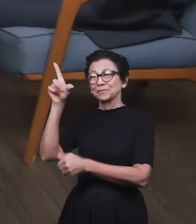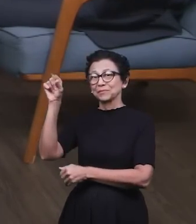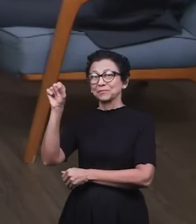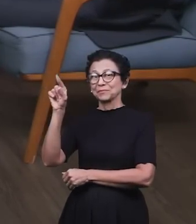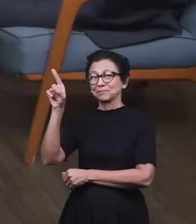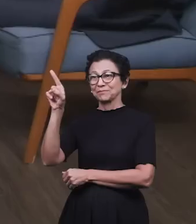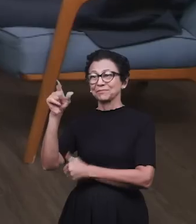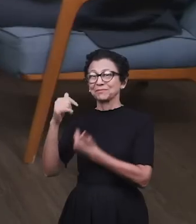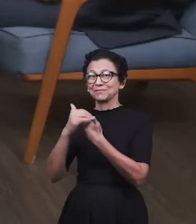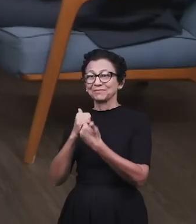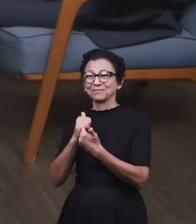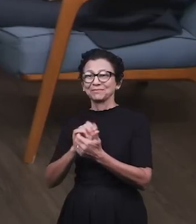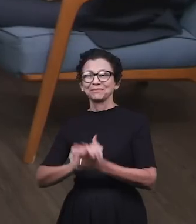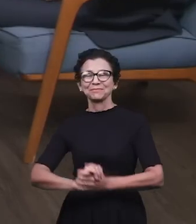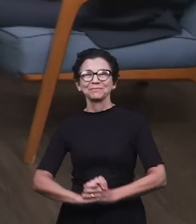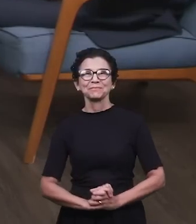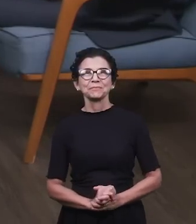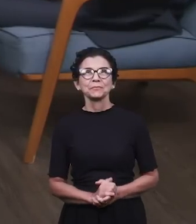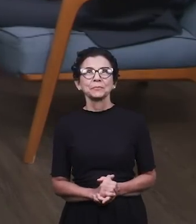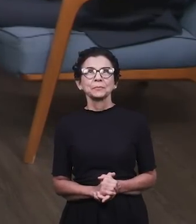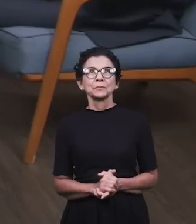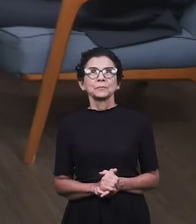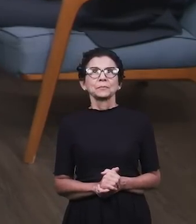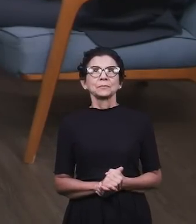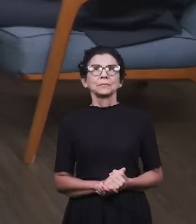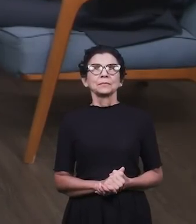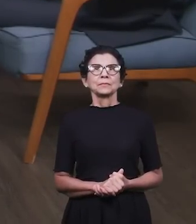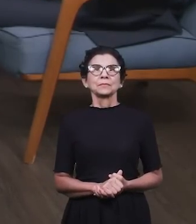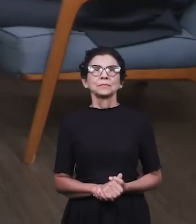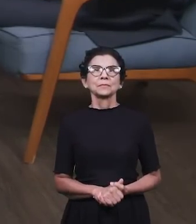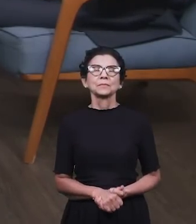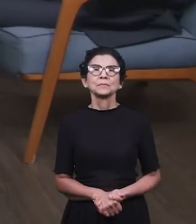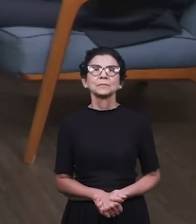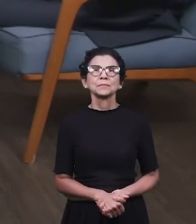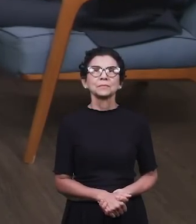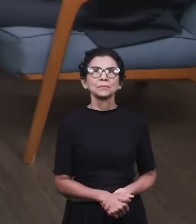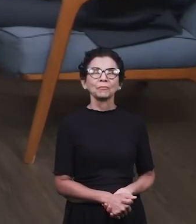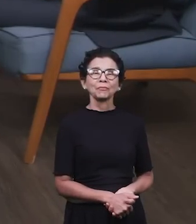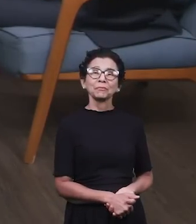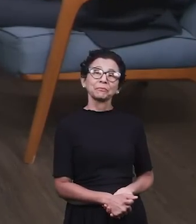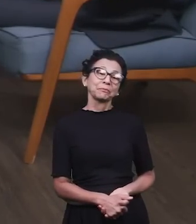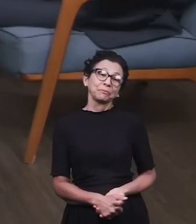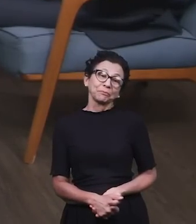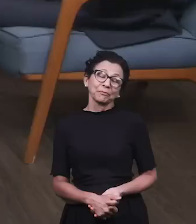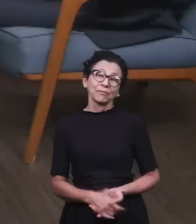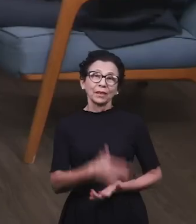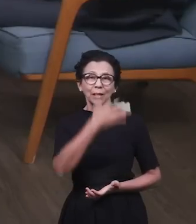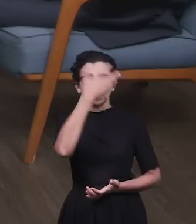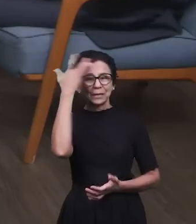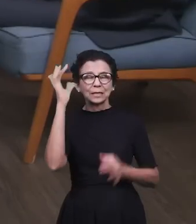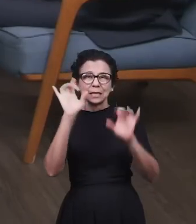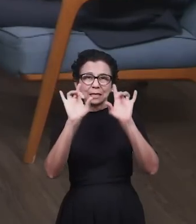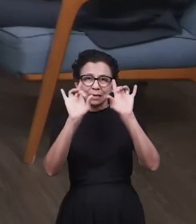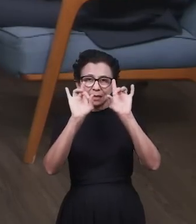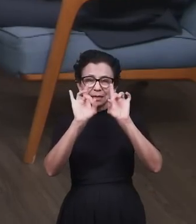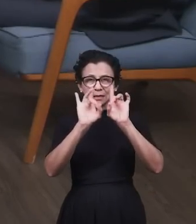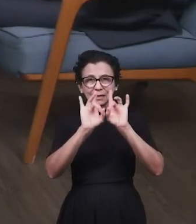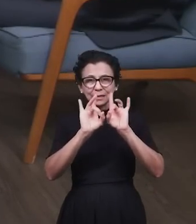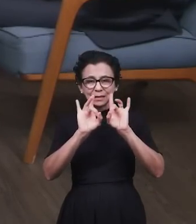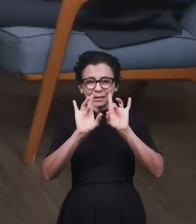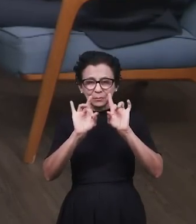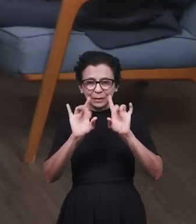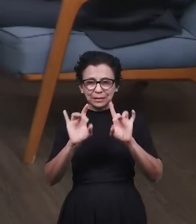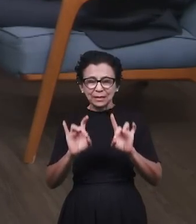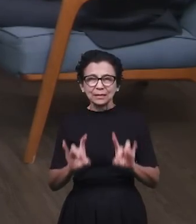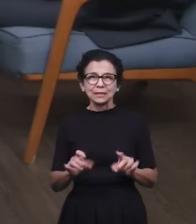Deus. Há uma expressão que tem sido muito utilizada nos nossos dias, é especialista. Tem especialista para muita coisa. É verdade. Agora, o especialista em vida eterna